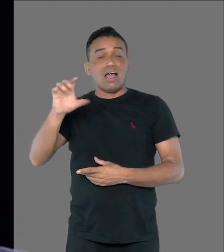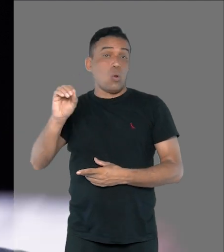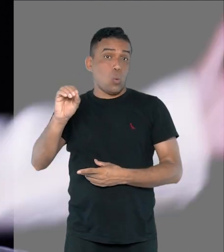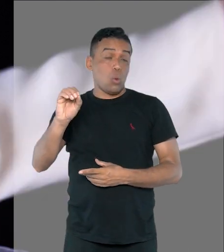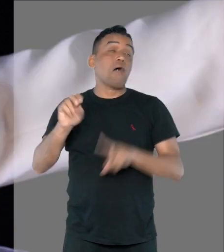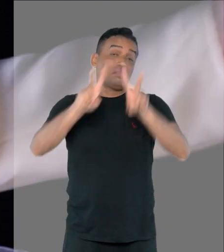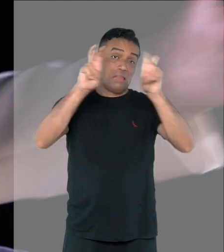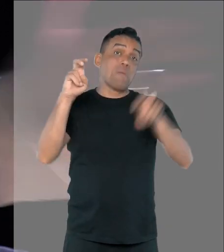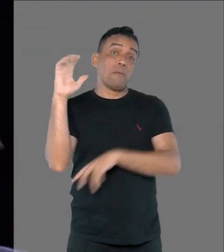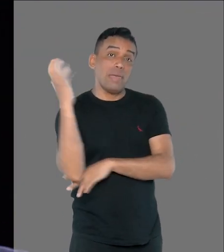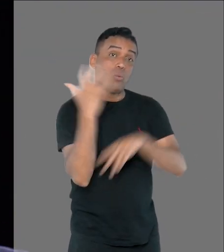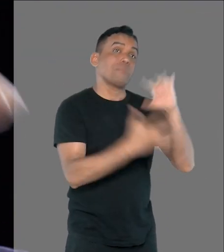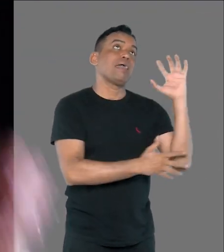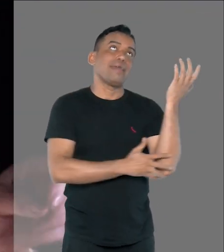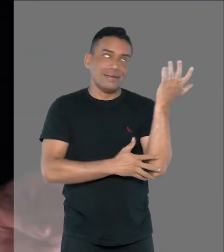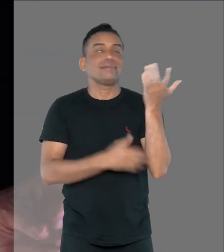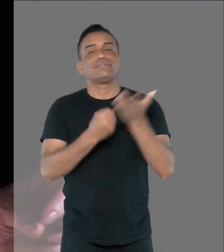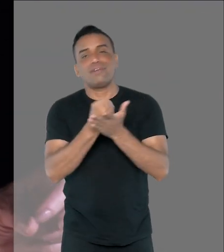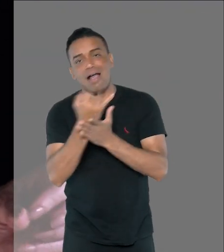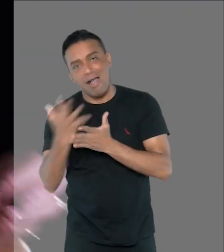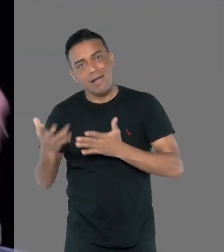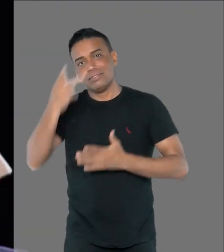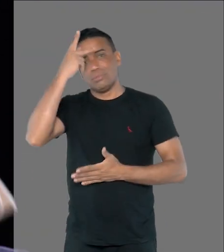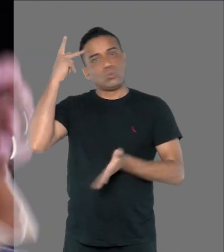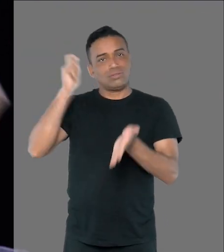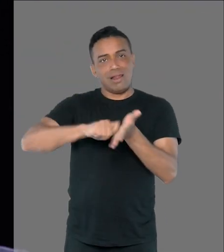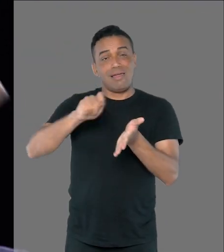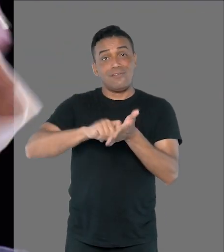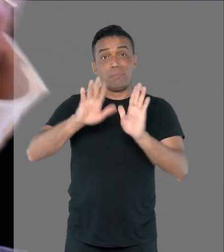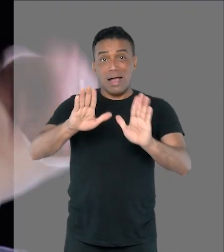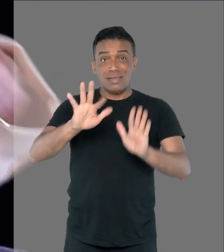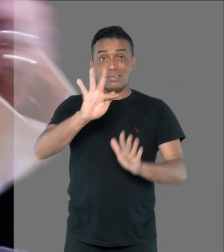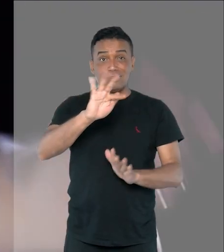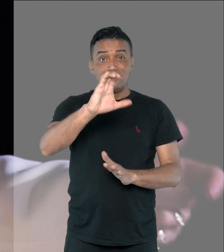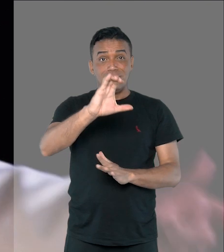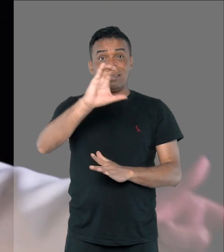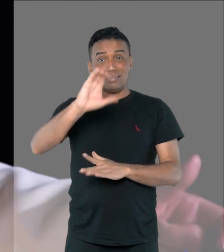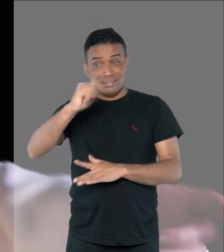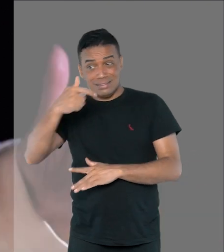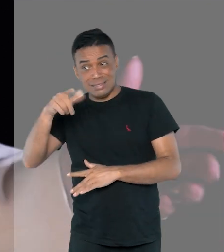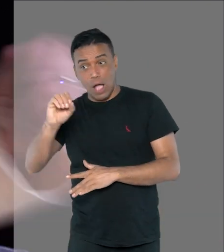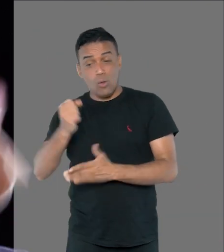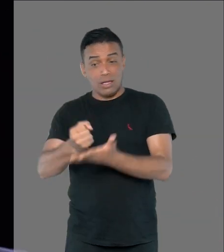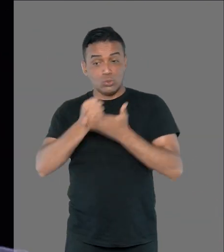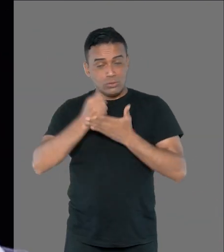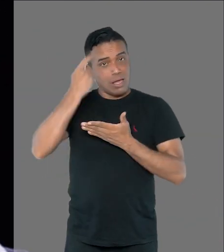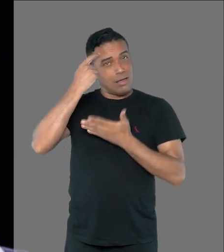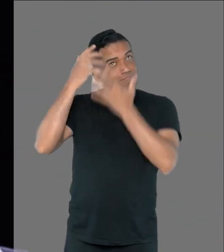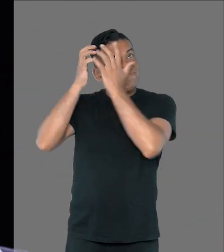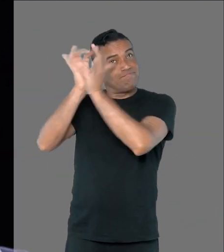então aí entra vários autores de meio ambiente. Mas a ficção que nos faria pensar o Brasil está